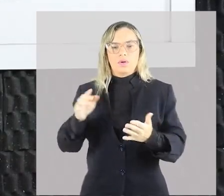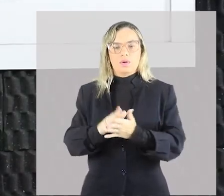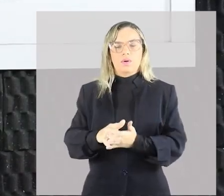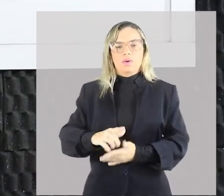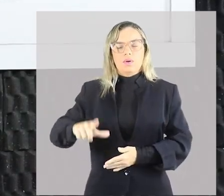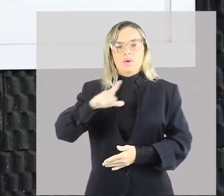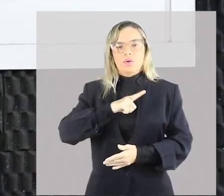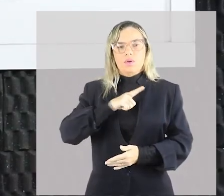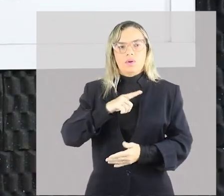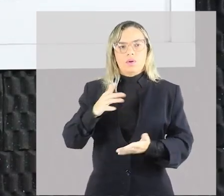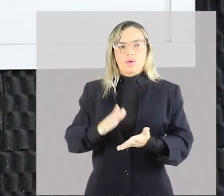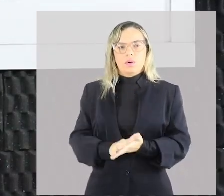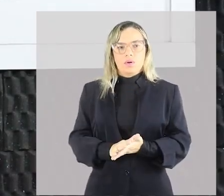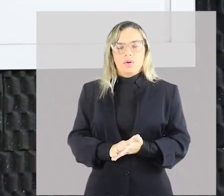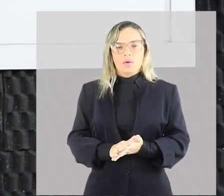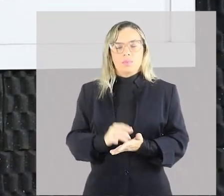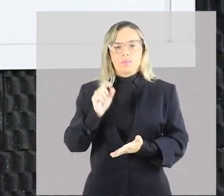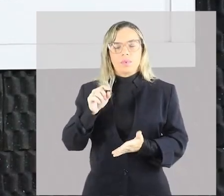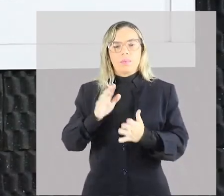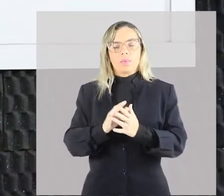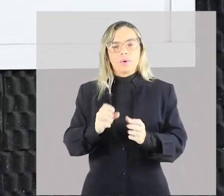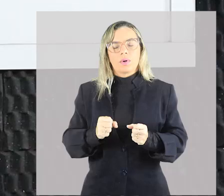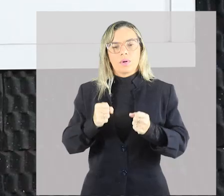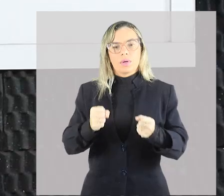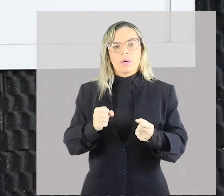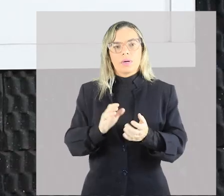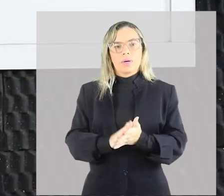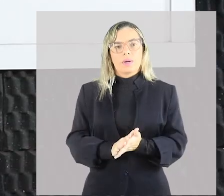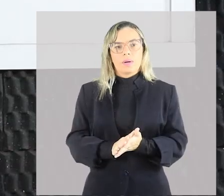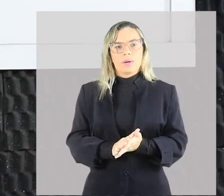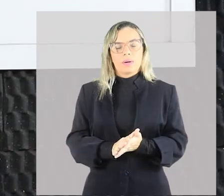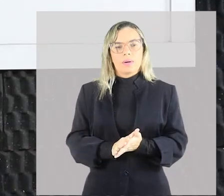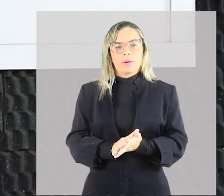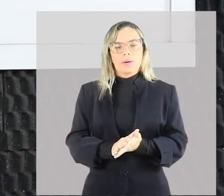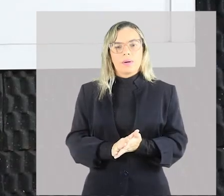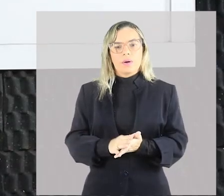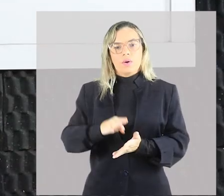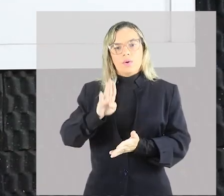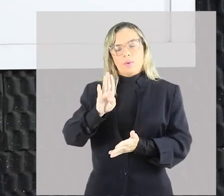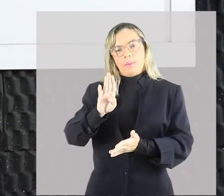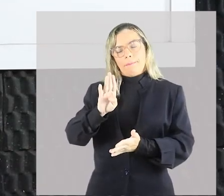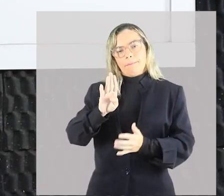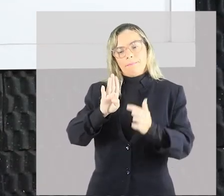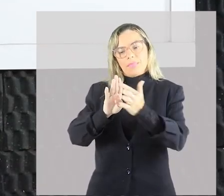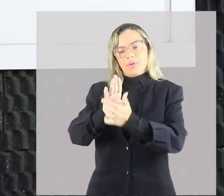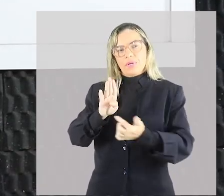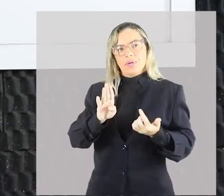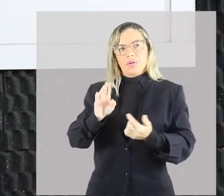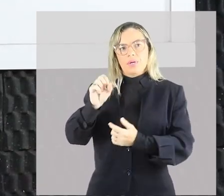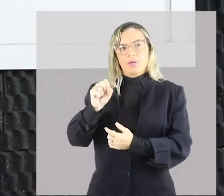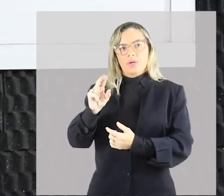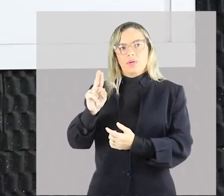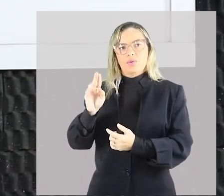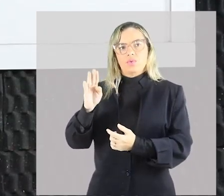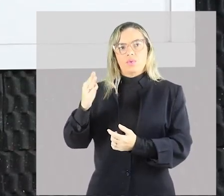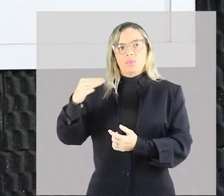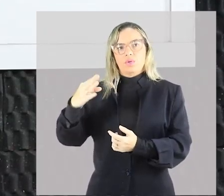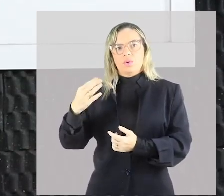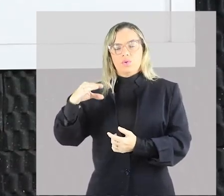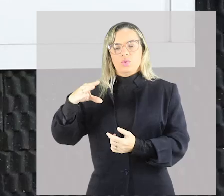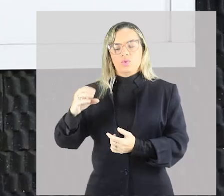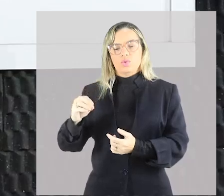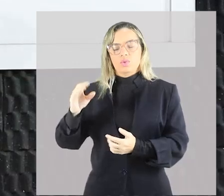estiver contido no conjunto A, isso quer dizer que B é um subconjunto de A. Ele está dentro de